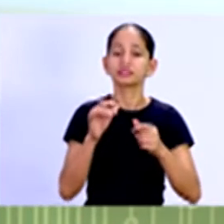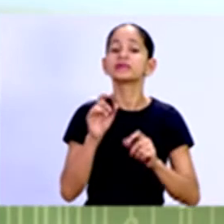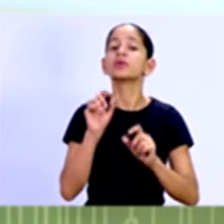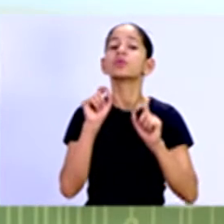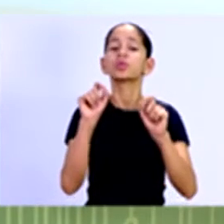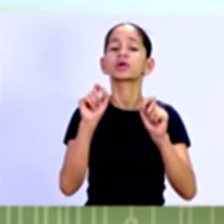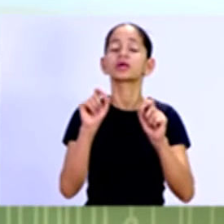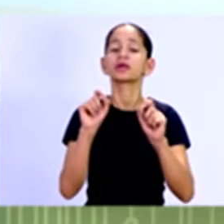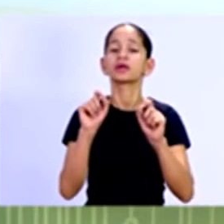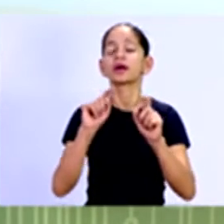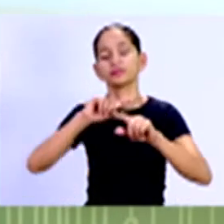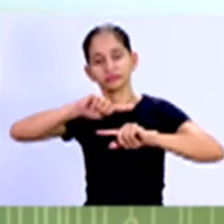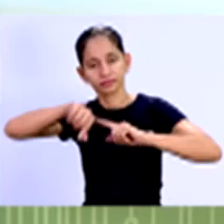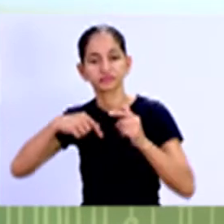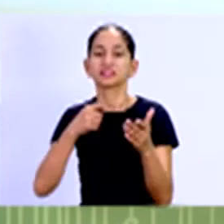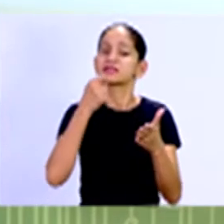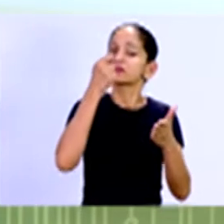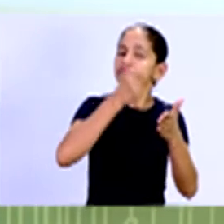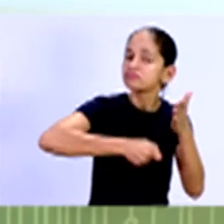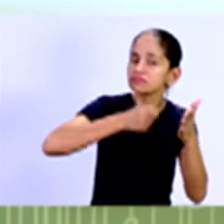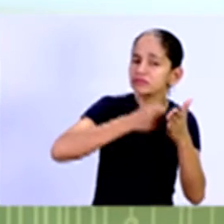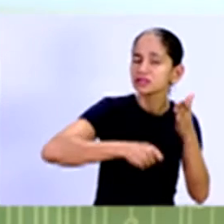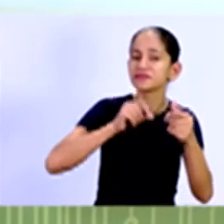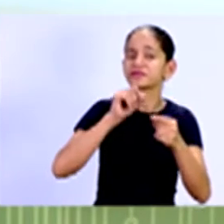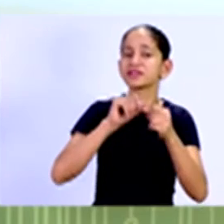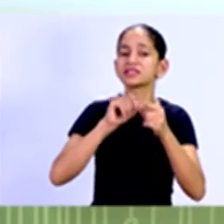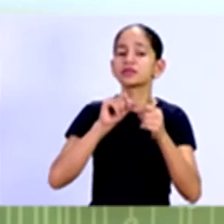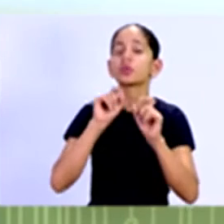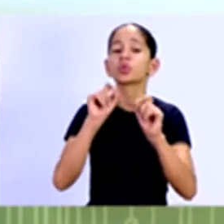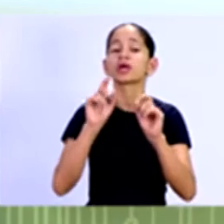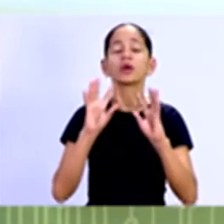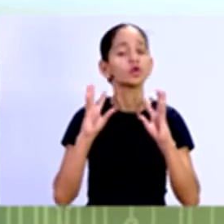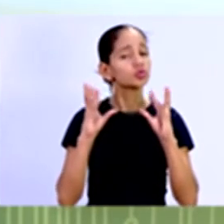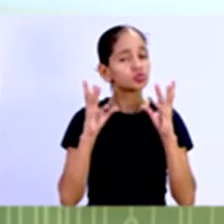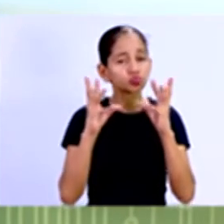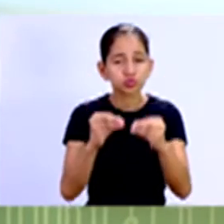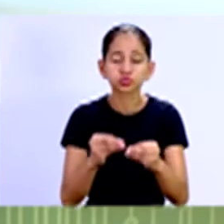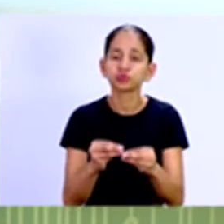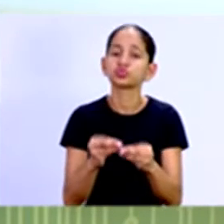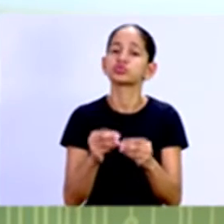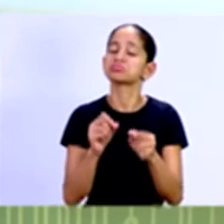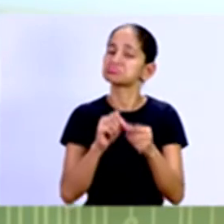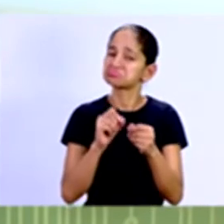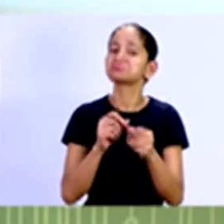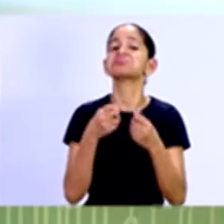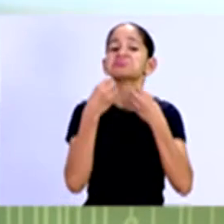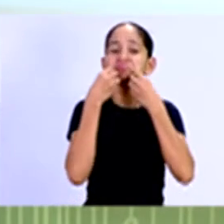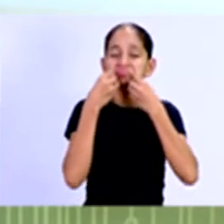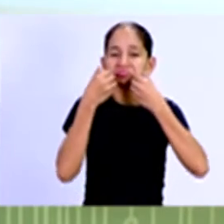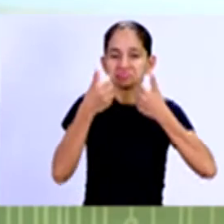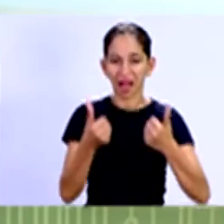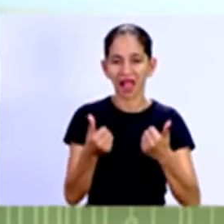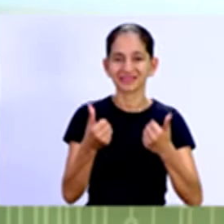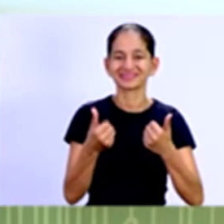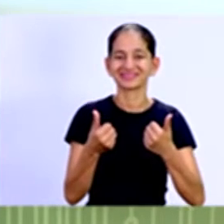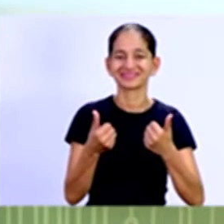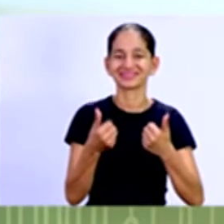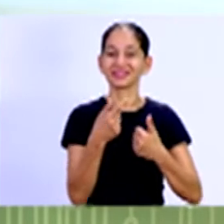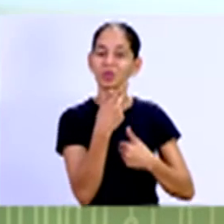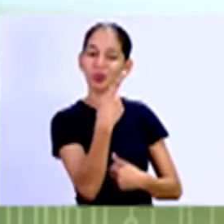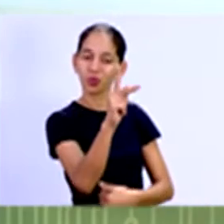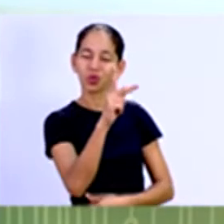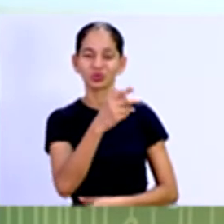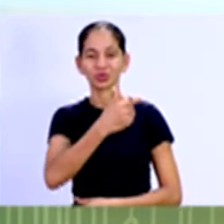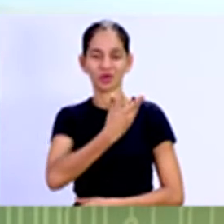eu devo fazer? Você deve fazer tudo aquilo, né, que lhe faça bem, mas que faça bem também